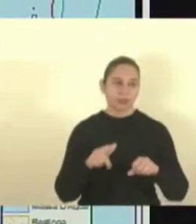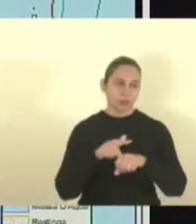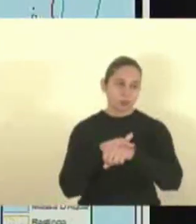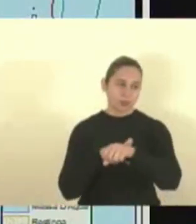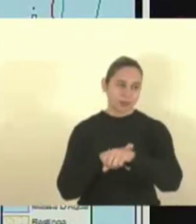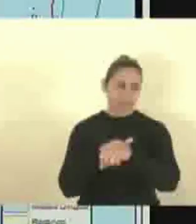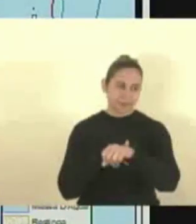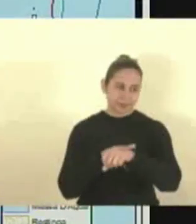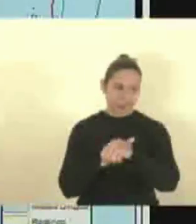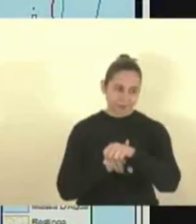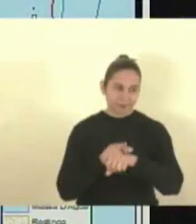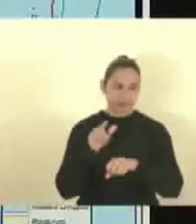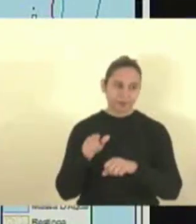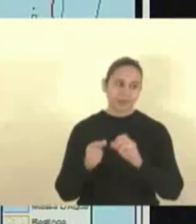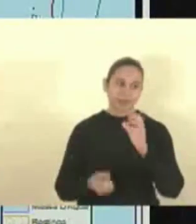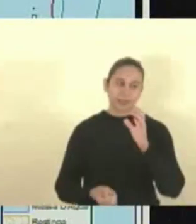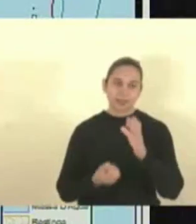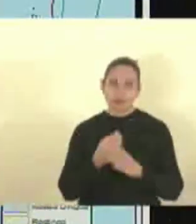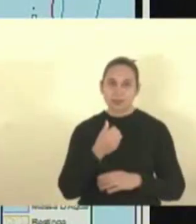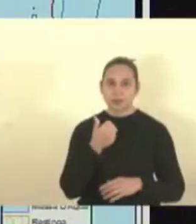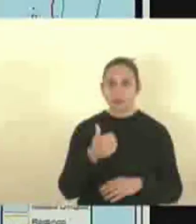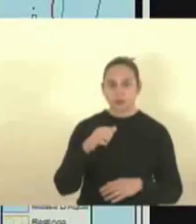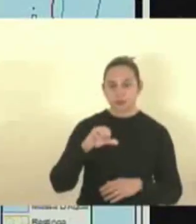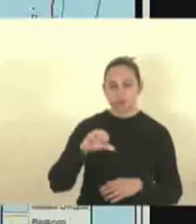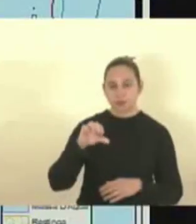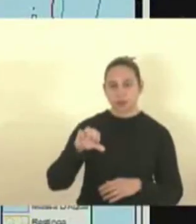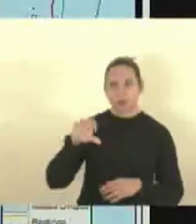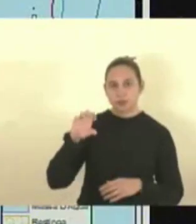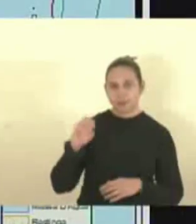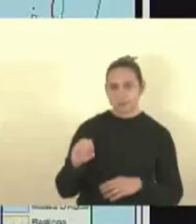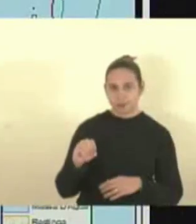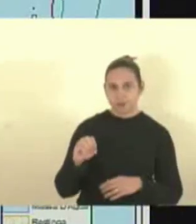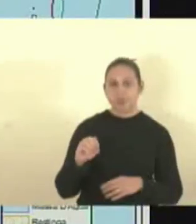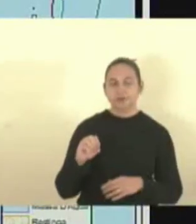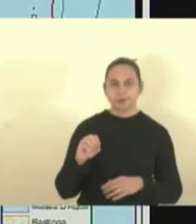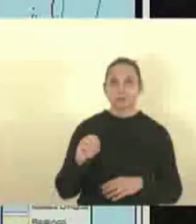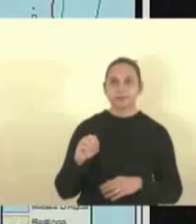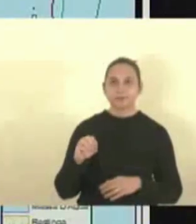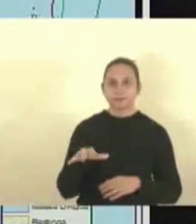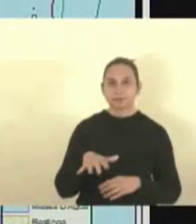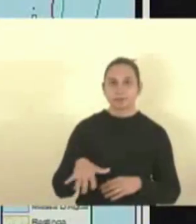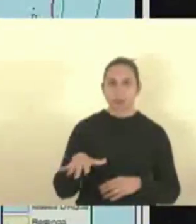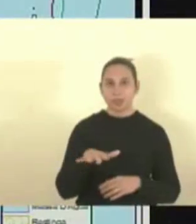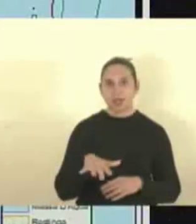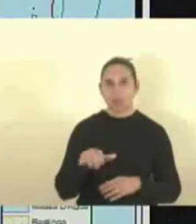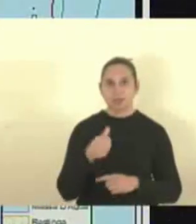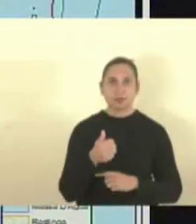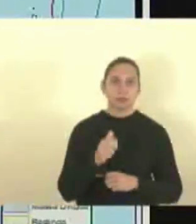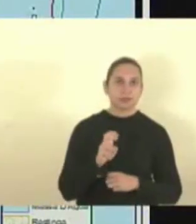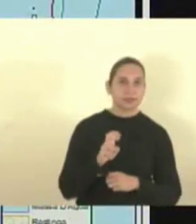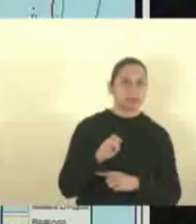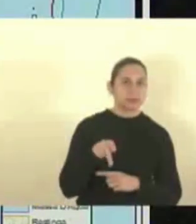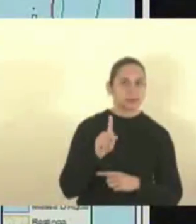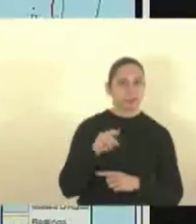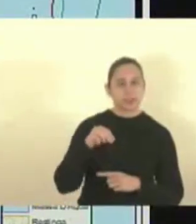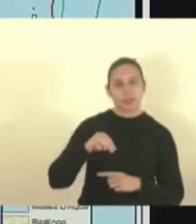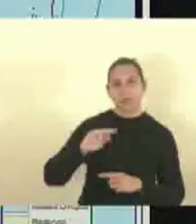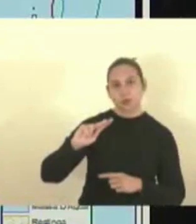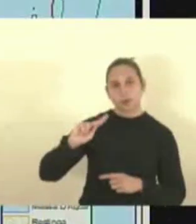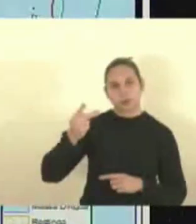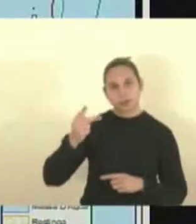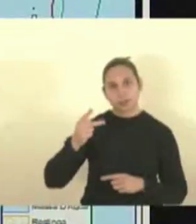a criação é em 1990, uma área em torno de 15 km², com uma